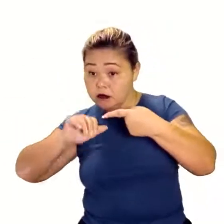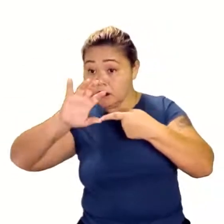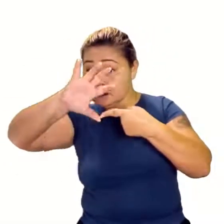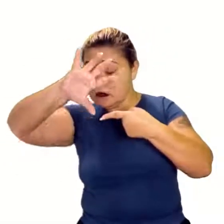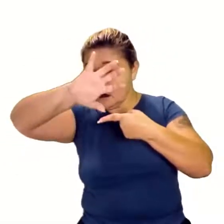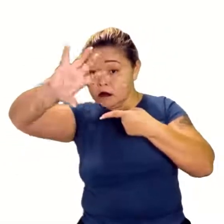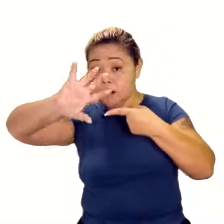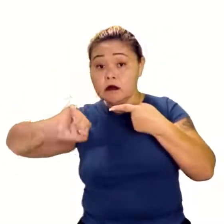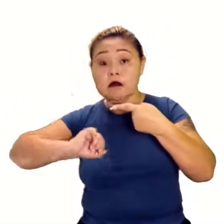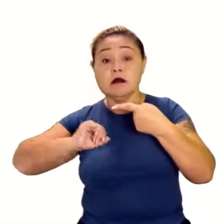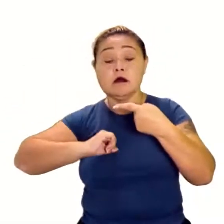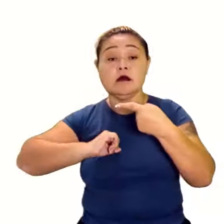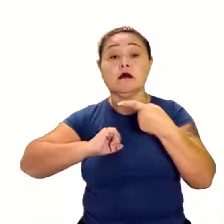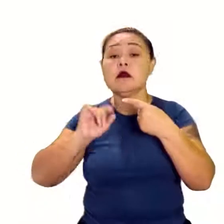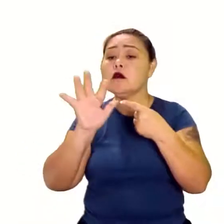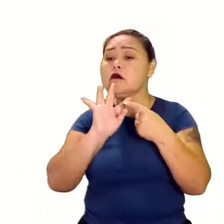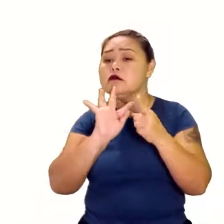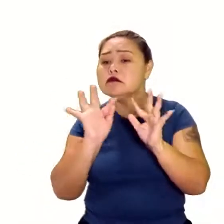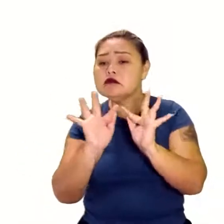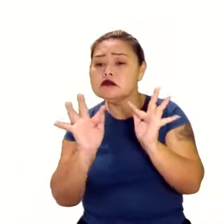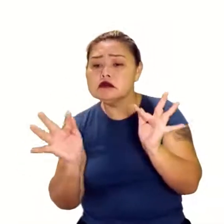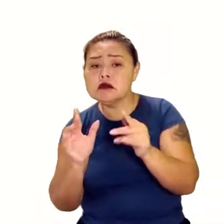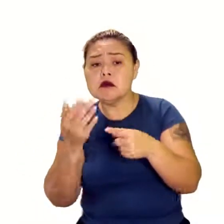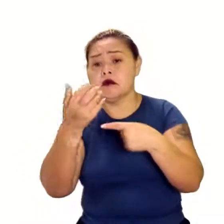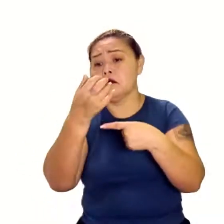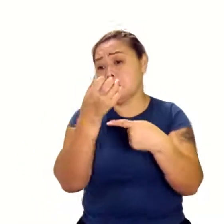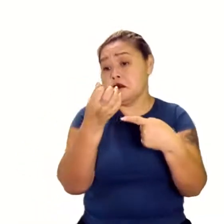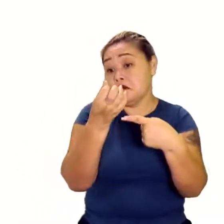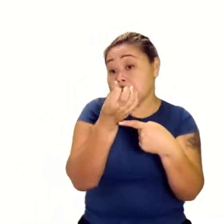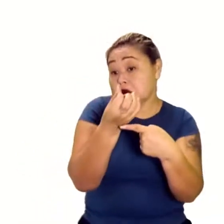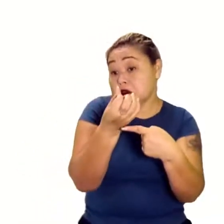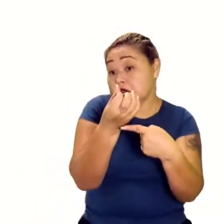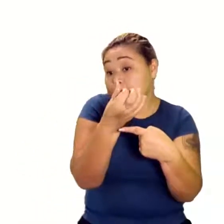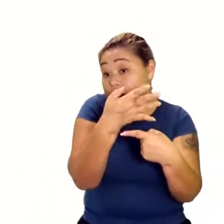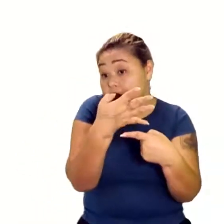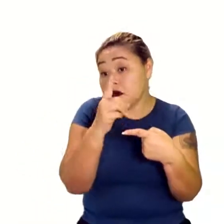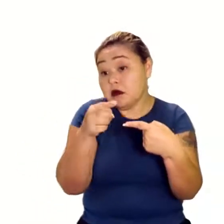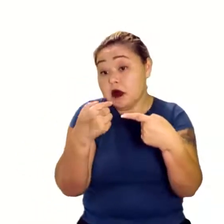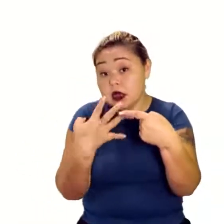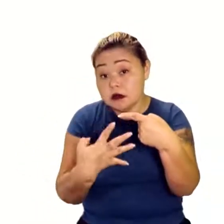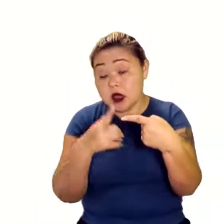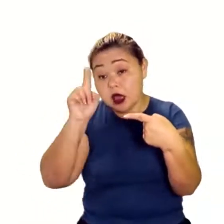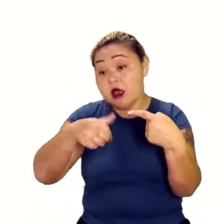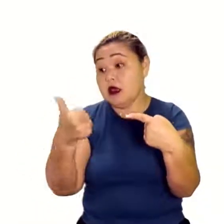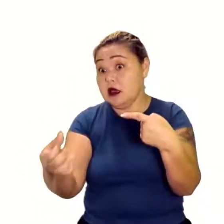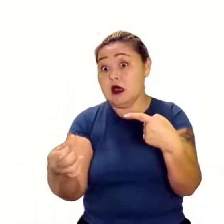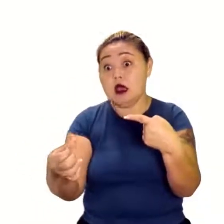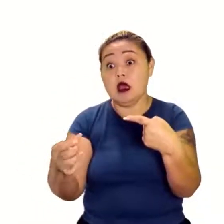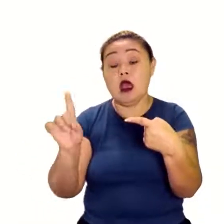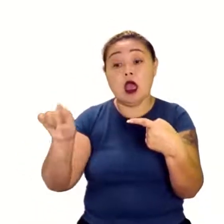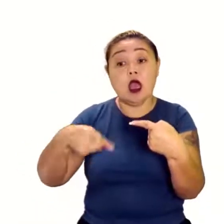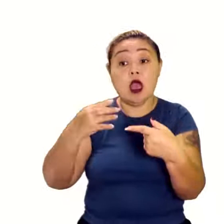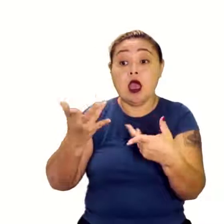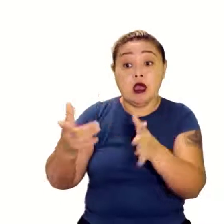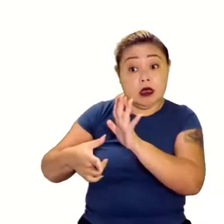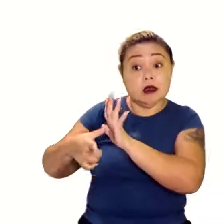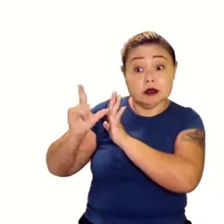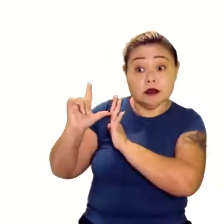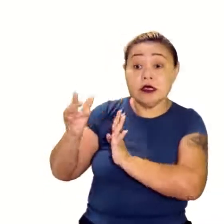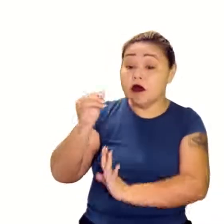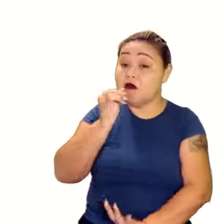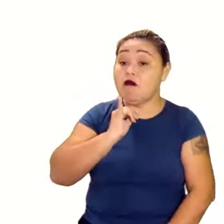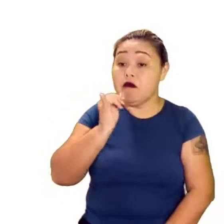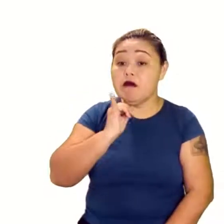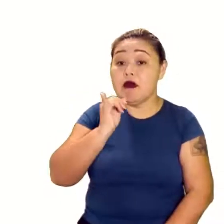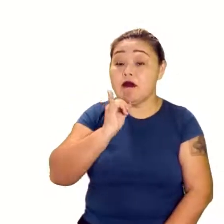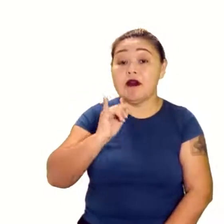que se pegar um valor aqui simplesinho, 64 por 4 é 16, é fácil, né? Agora o negócio é quando tu pegou os exemplos ali antes, né? Na verdade, esse